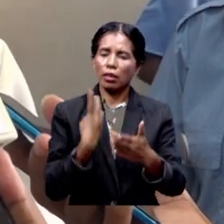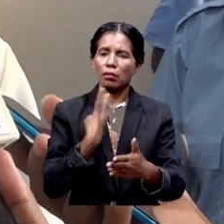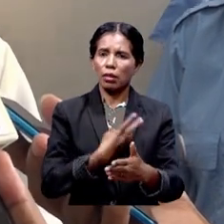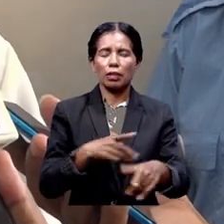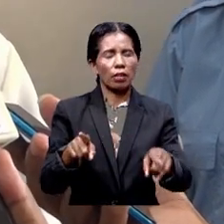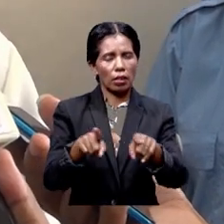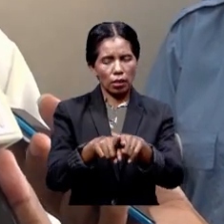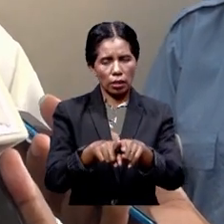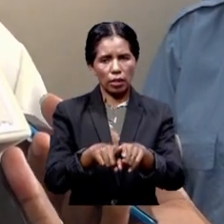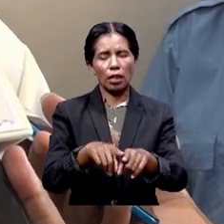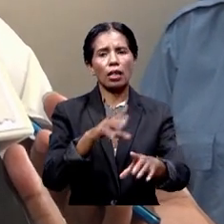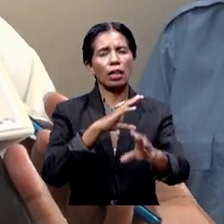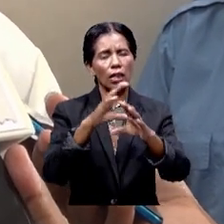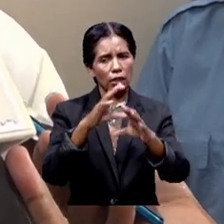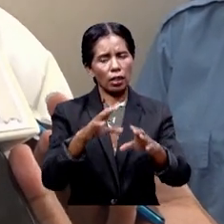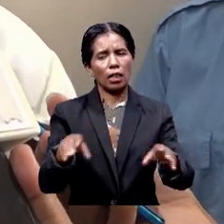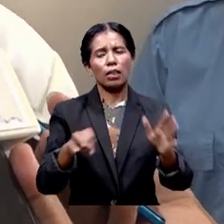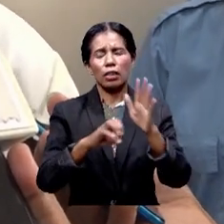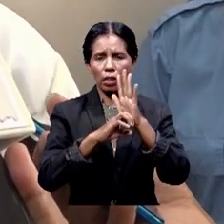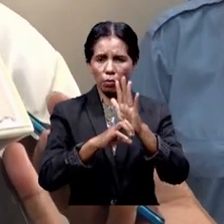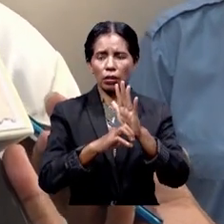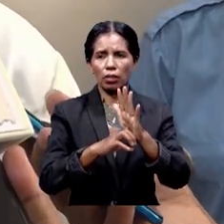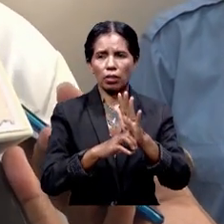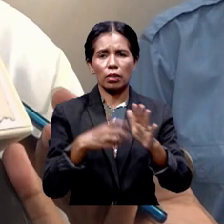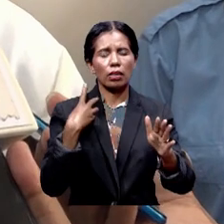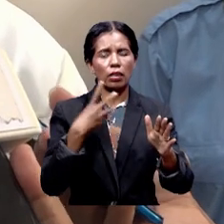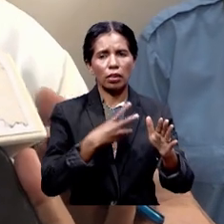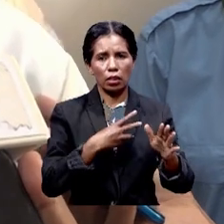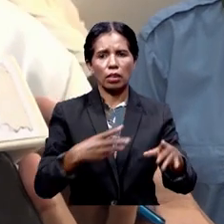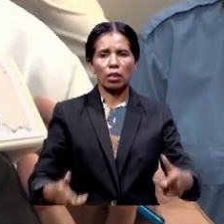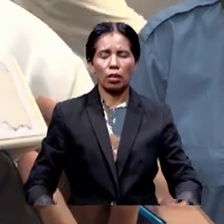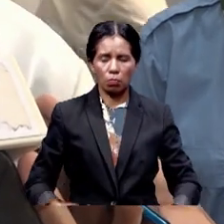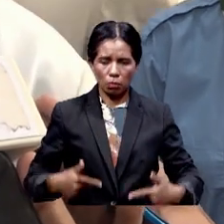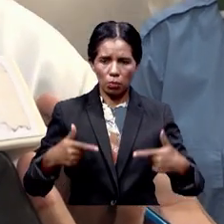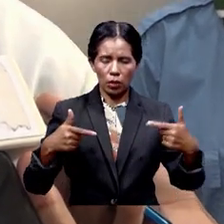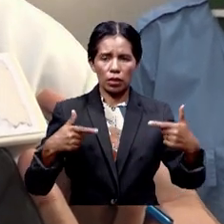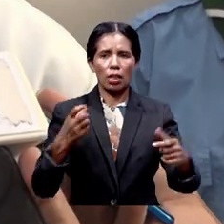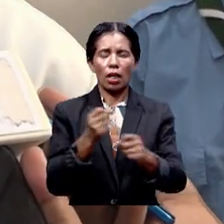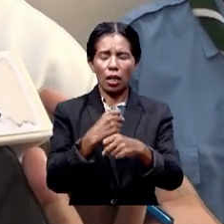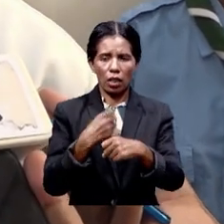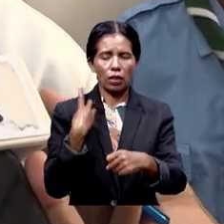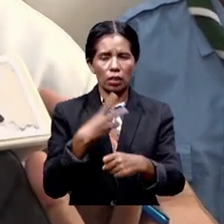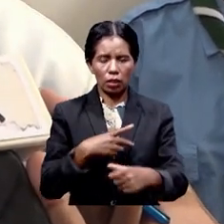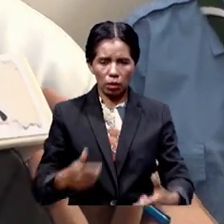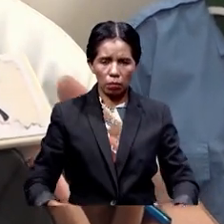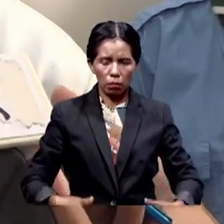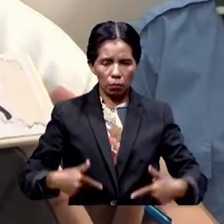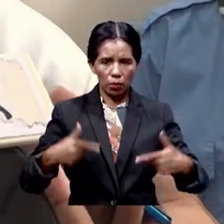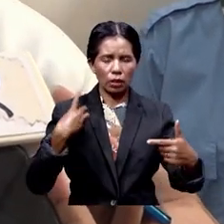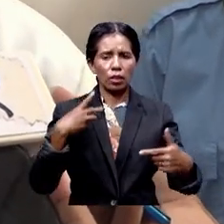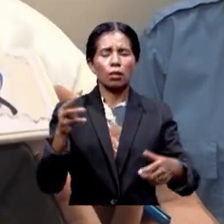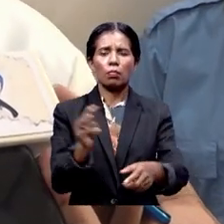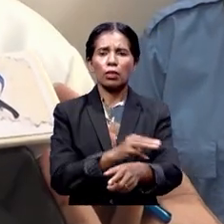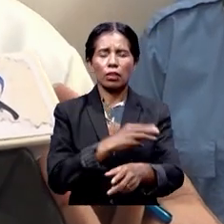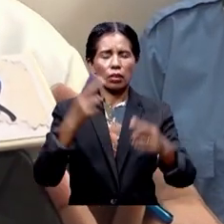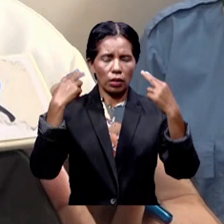Anesan careta ga viola karek afina itania moris afina itania moris atune musica ne beta